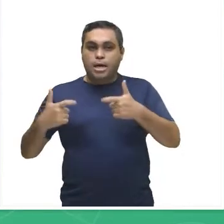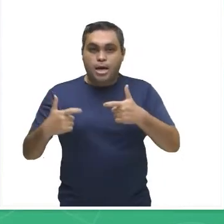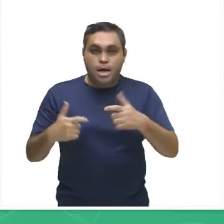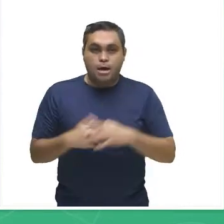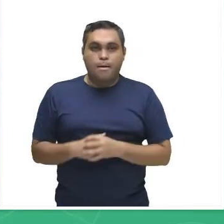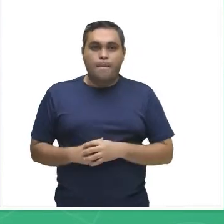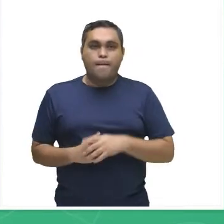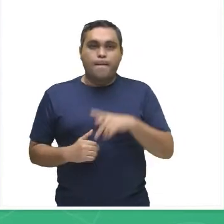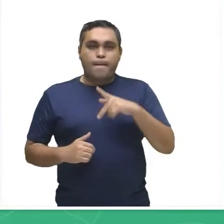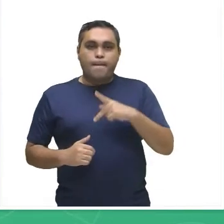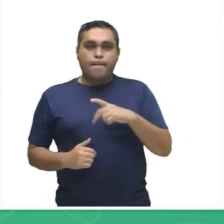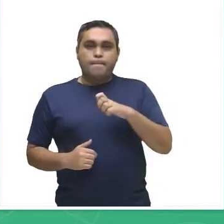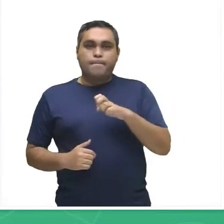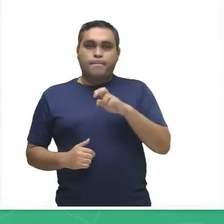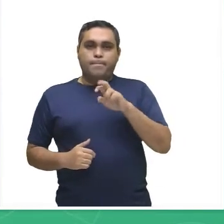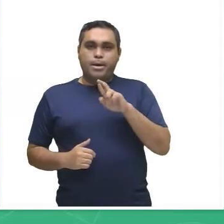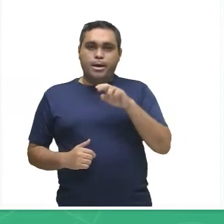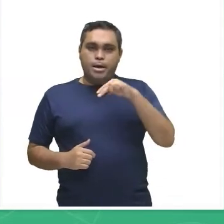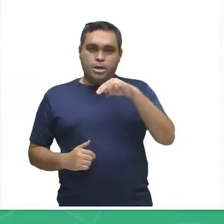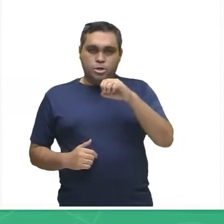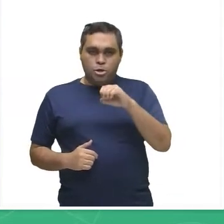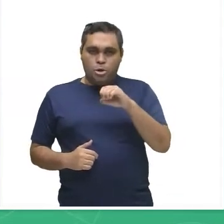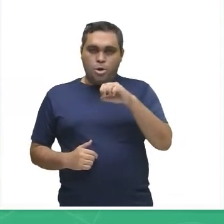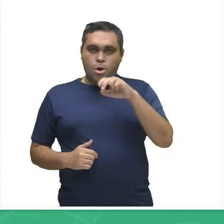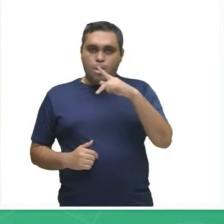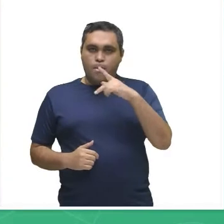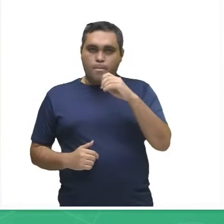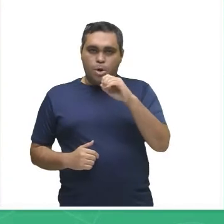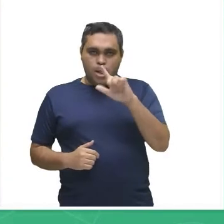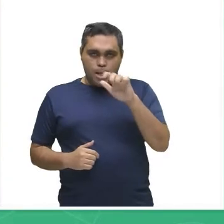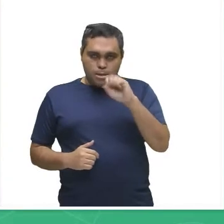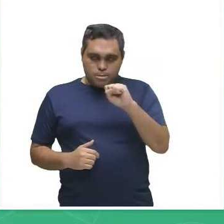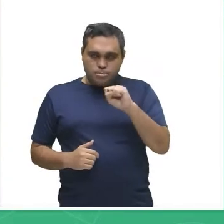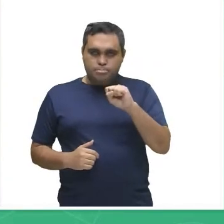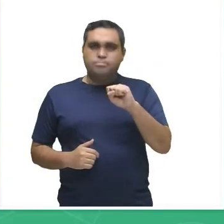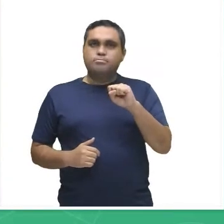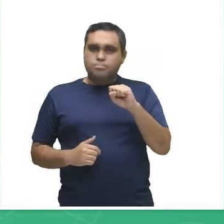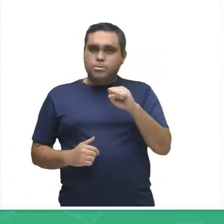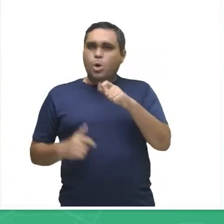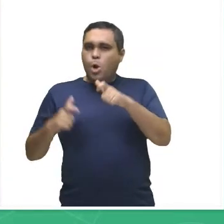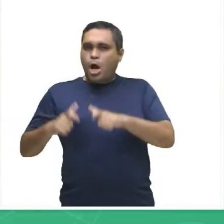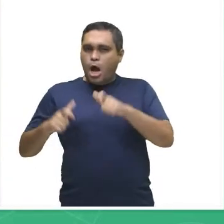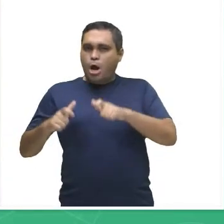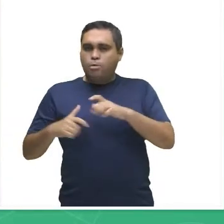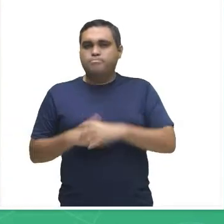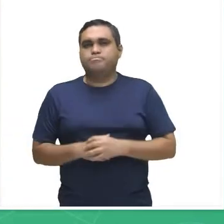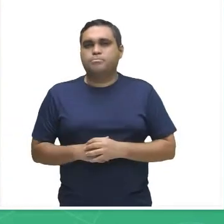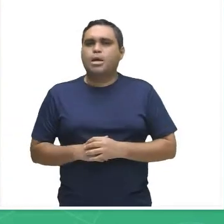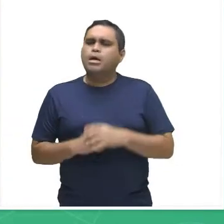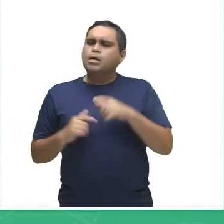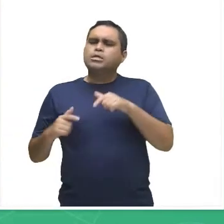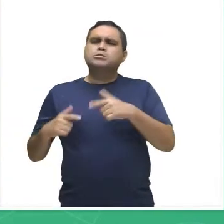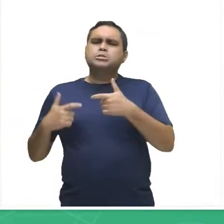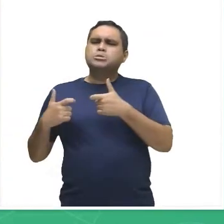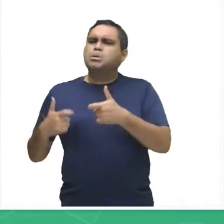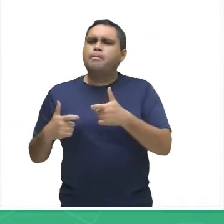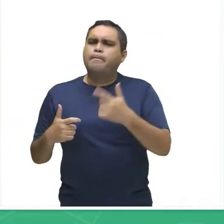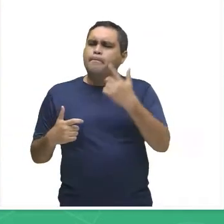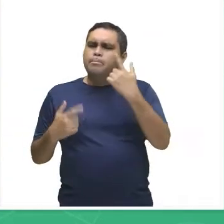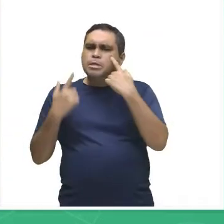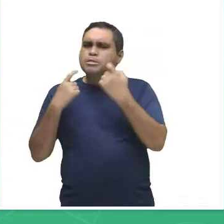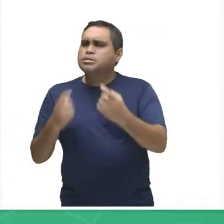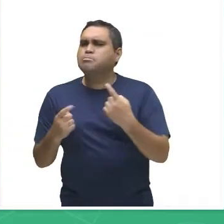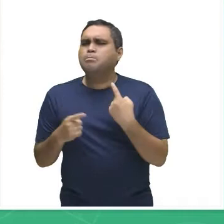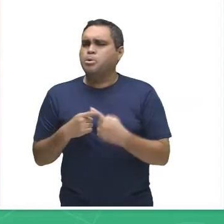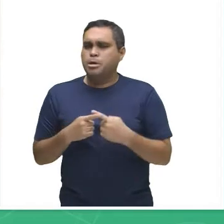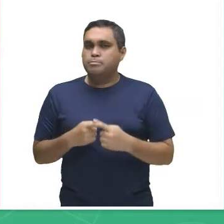batalha. E olha aqui para mim, por que essa batalha ela é interessante? Porque dentro das cidades-estado gregas, quando a gente começa a estudar a história da